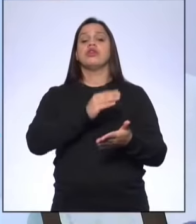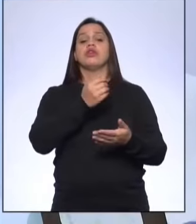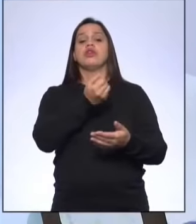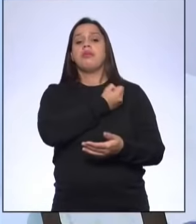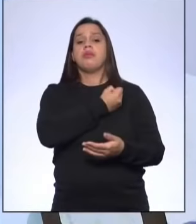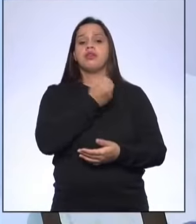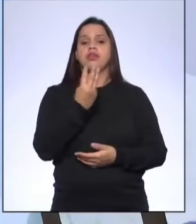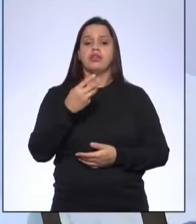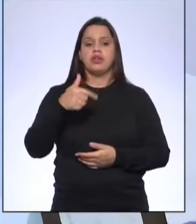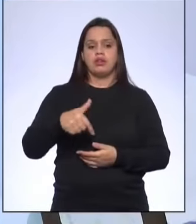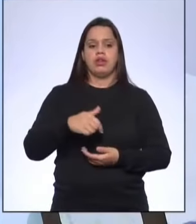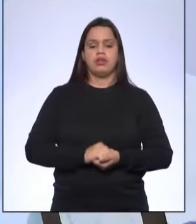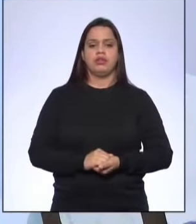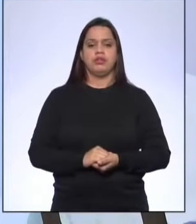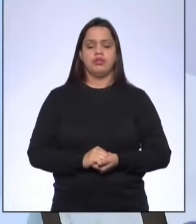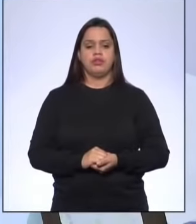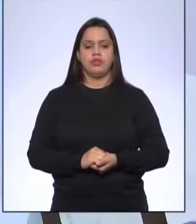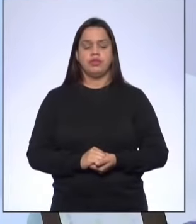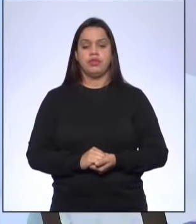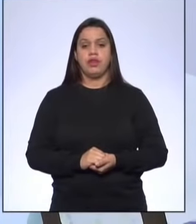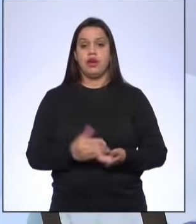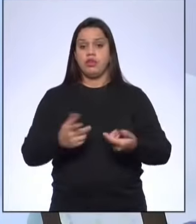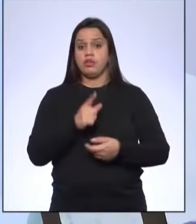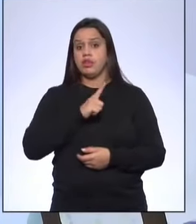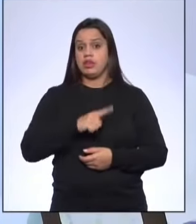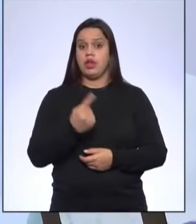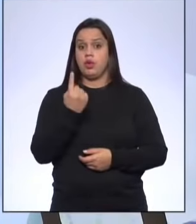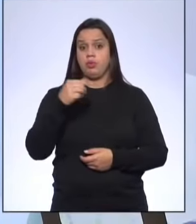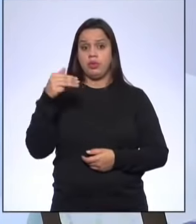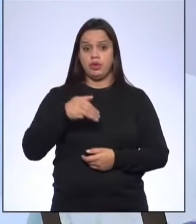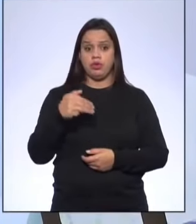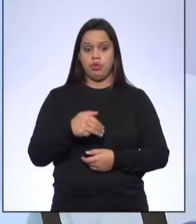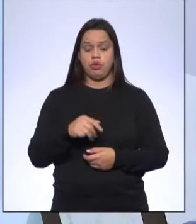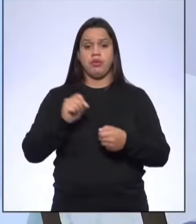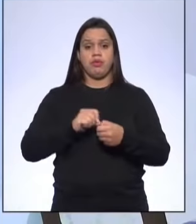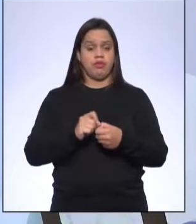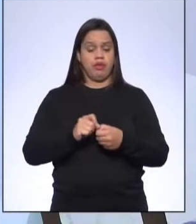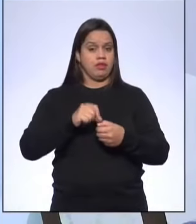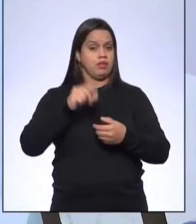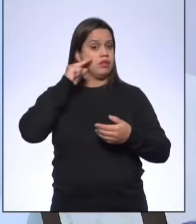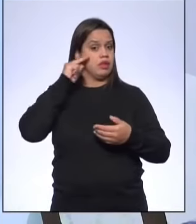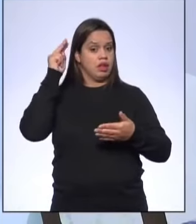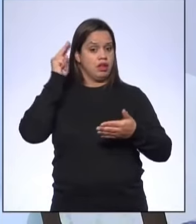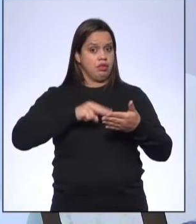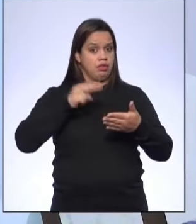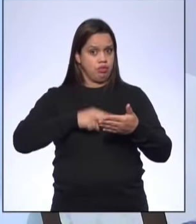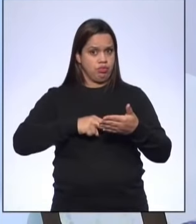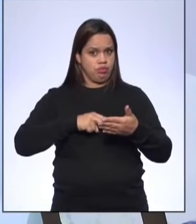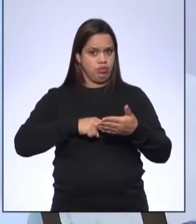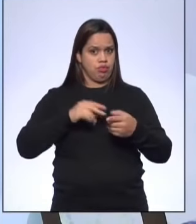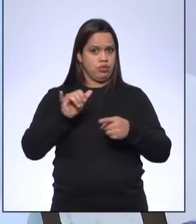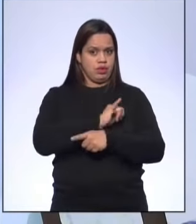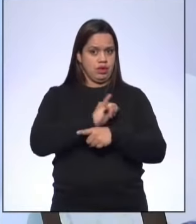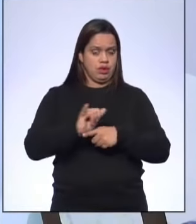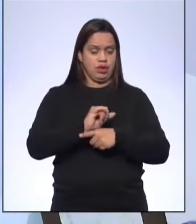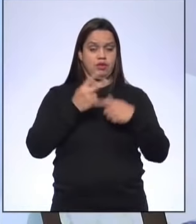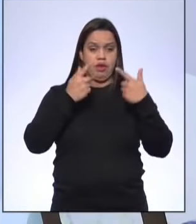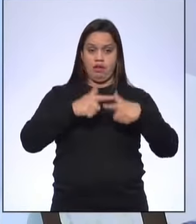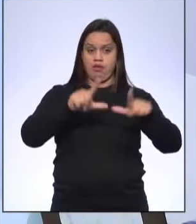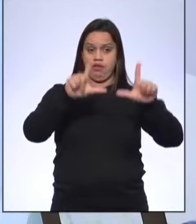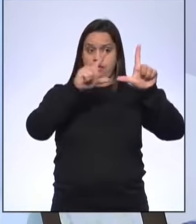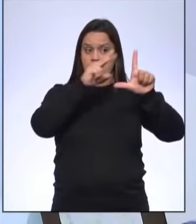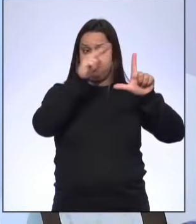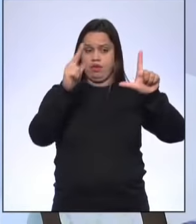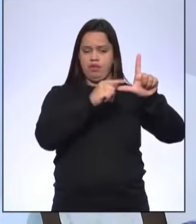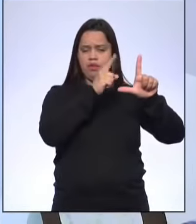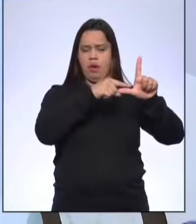tá a ser um minutinho para vocês fazer um skimming olhar a imagem verificar qual é